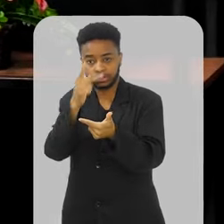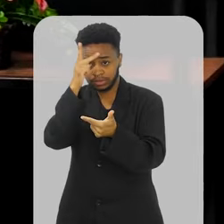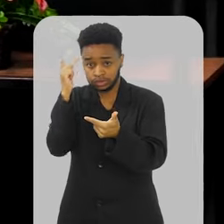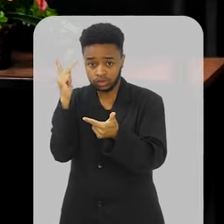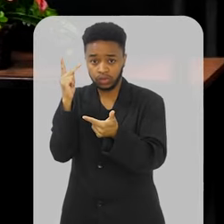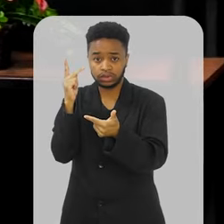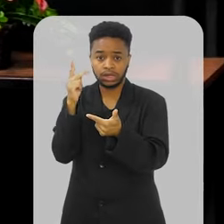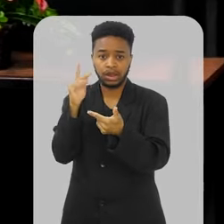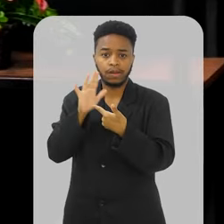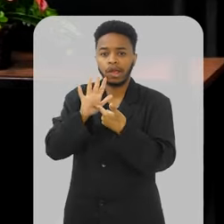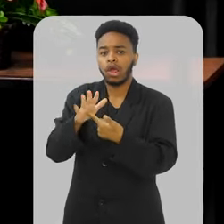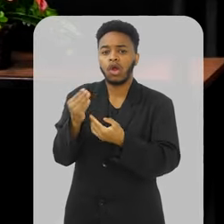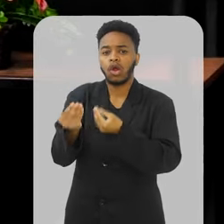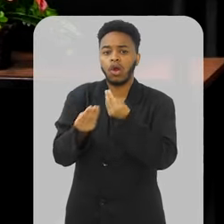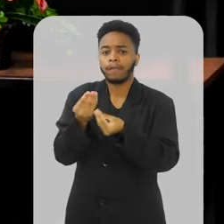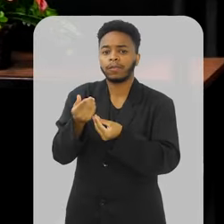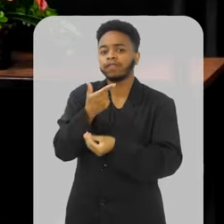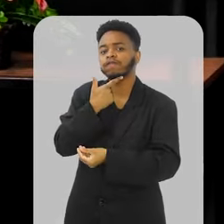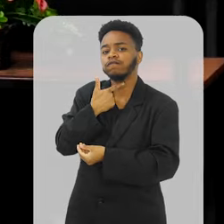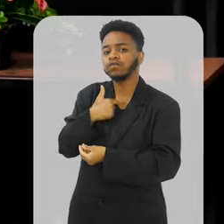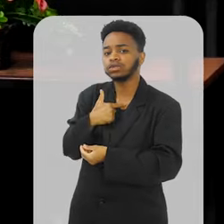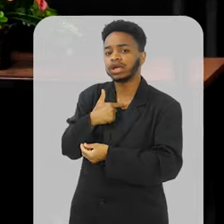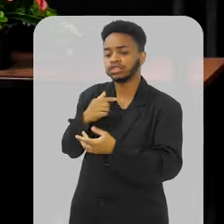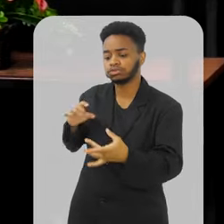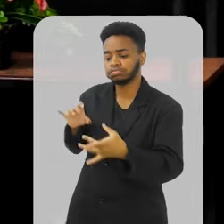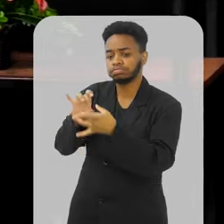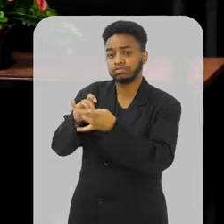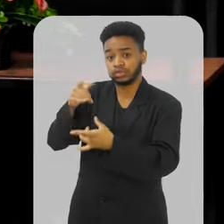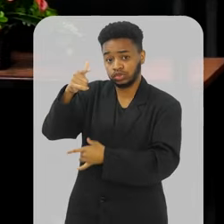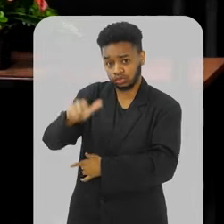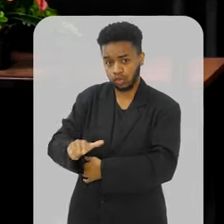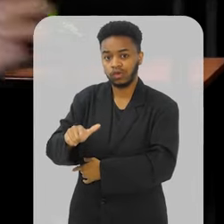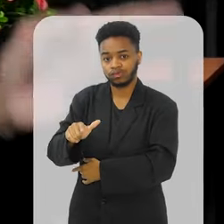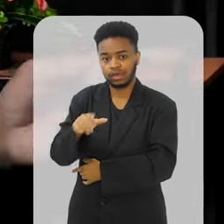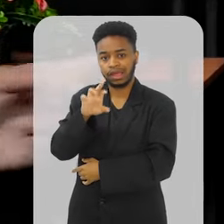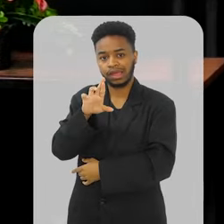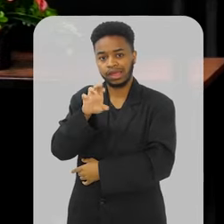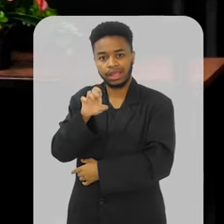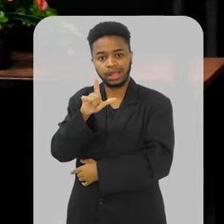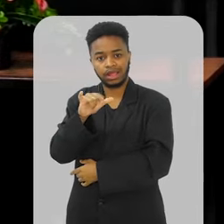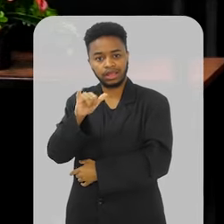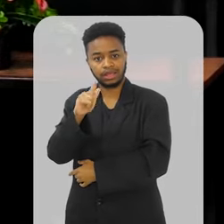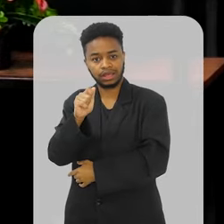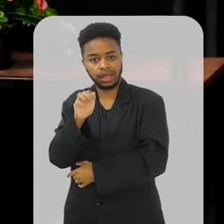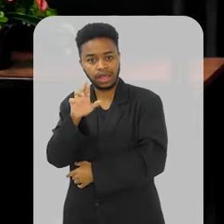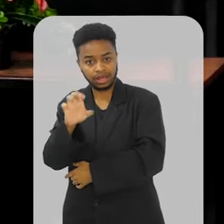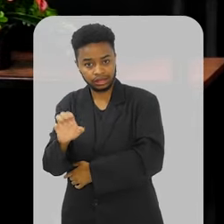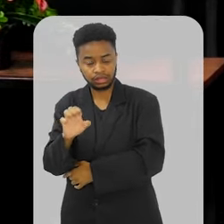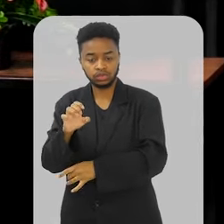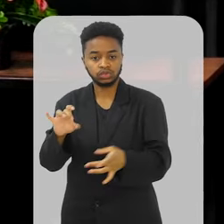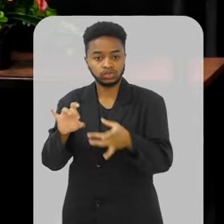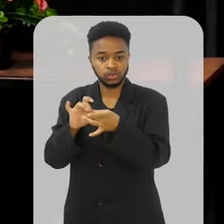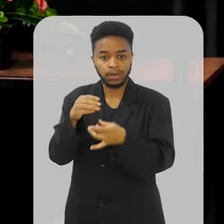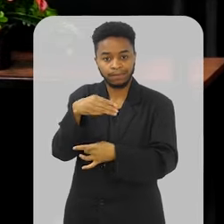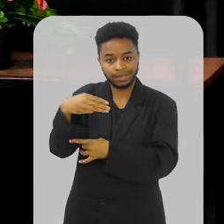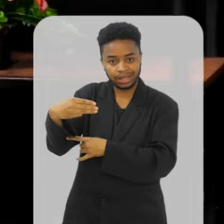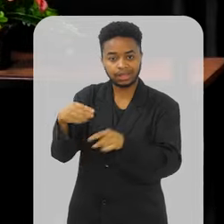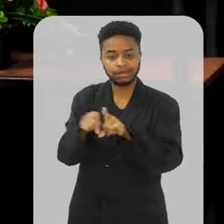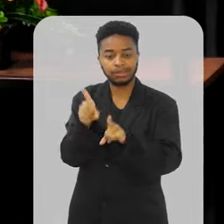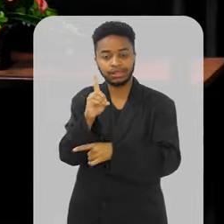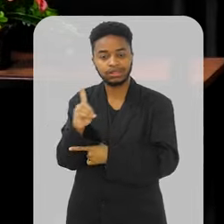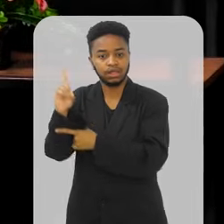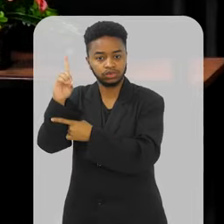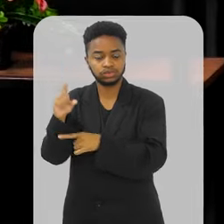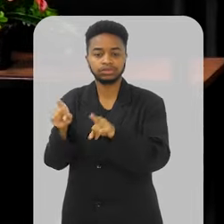né o desejo de revelar e fazer essa religação religar né religar os nossos militares com